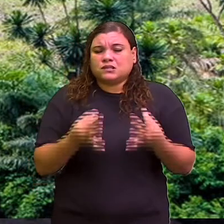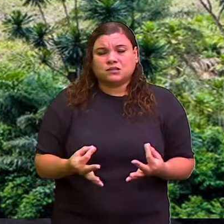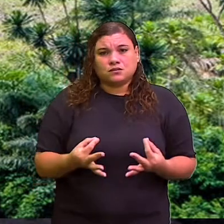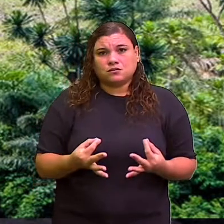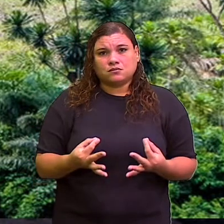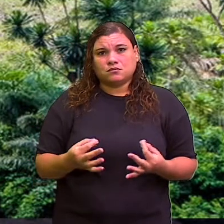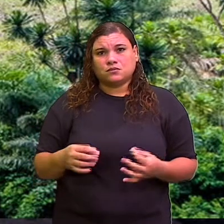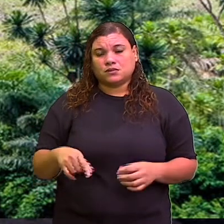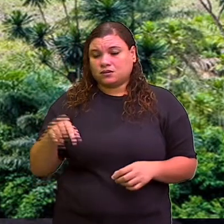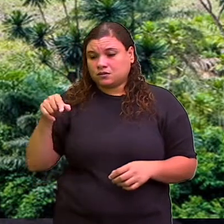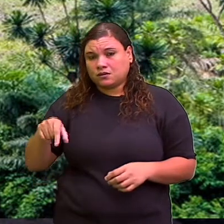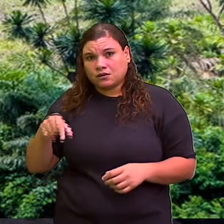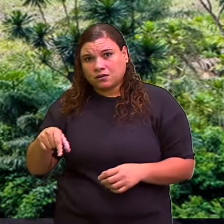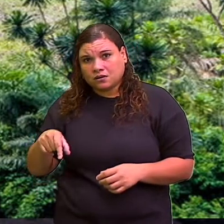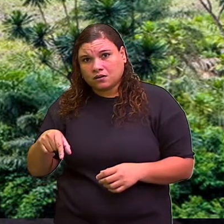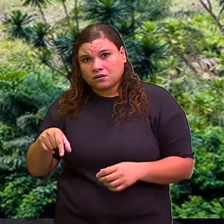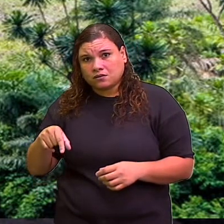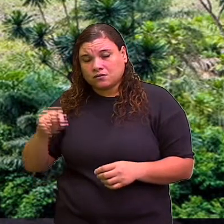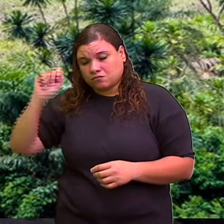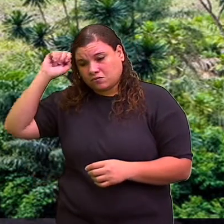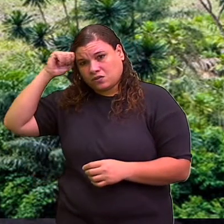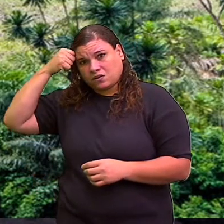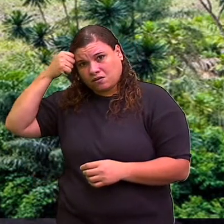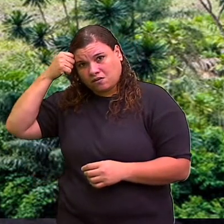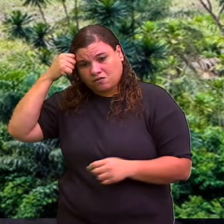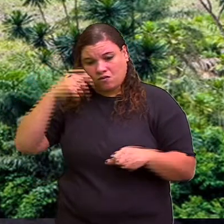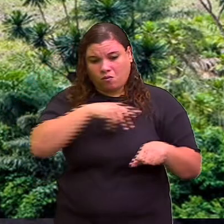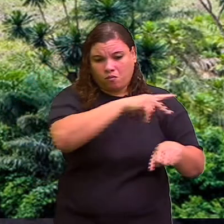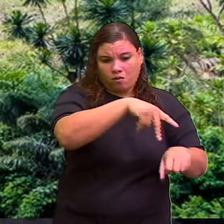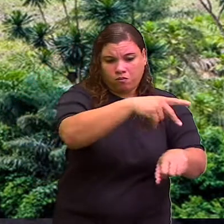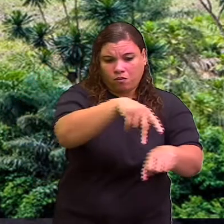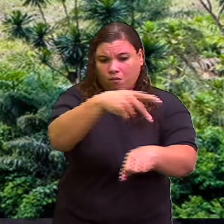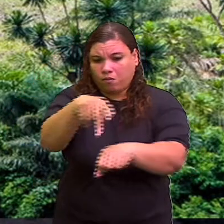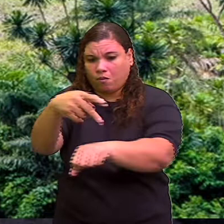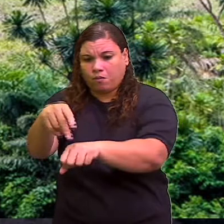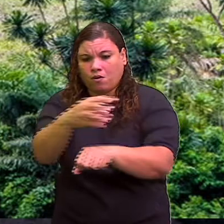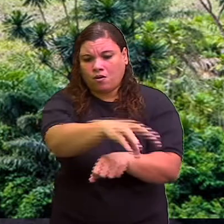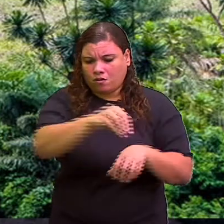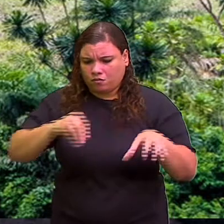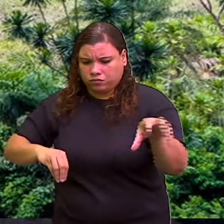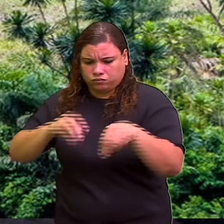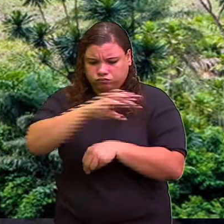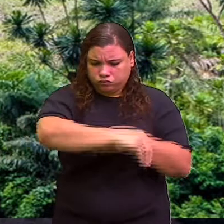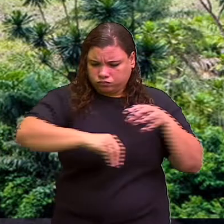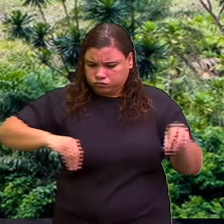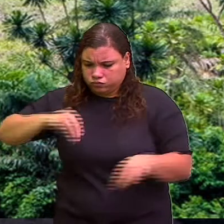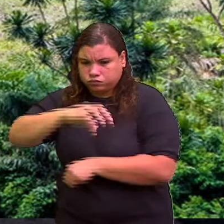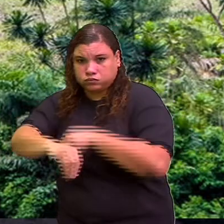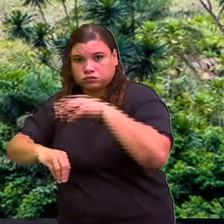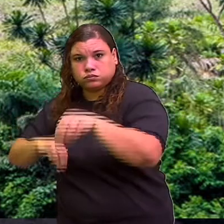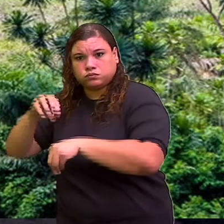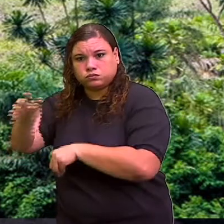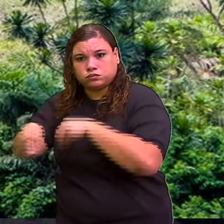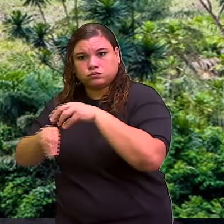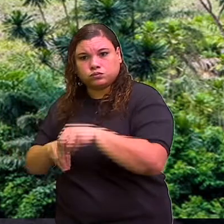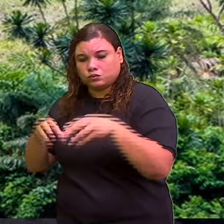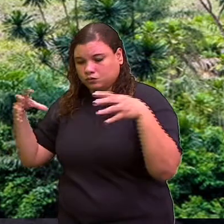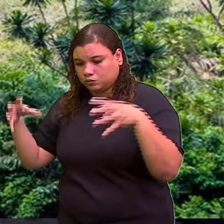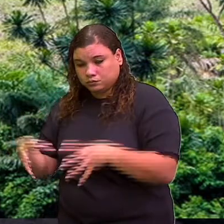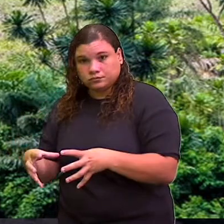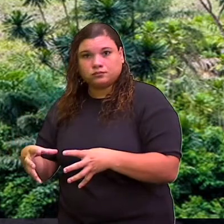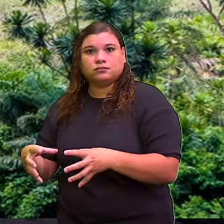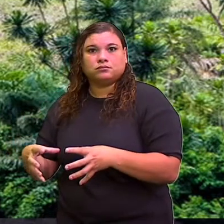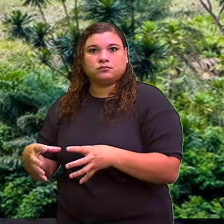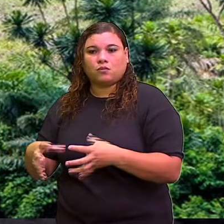também tem as suas características. Então, essa imagem que você